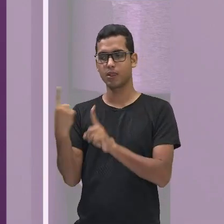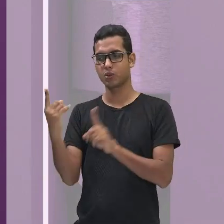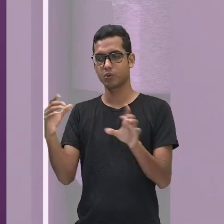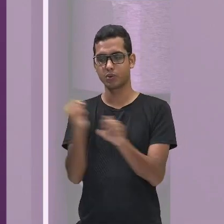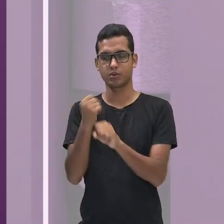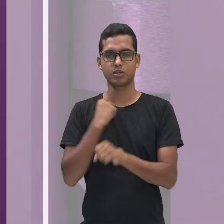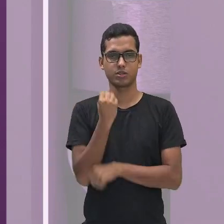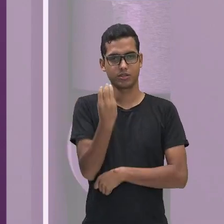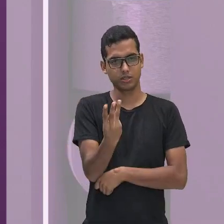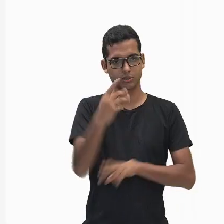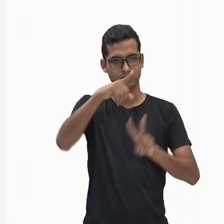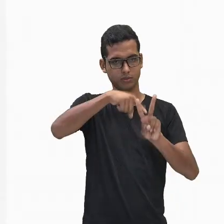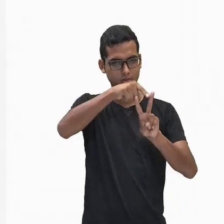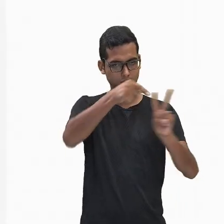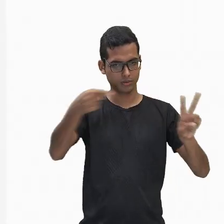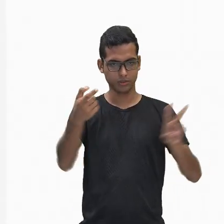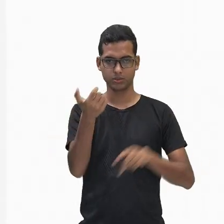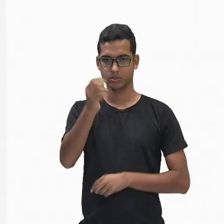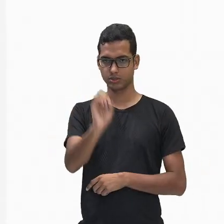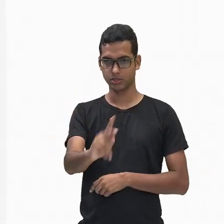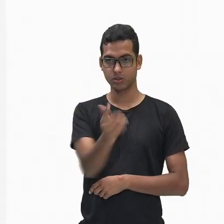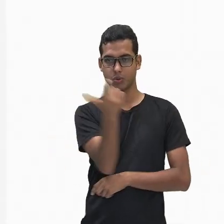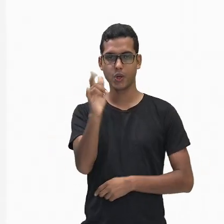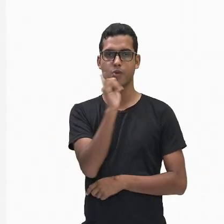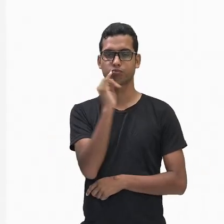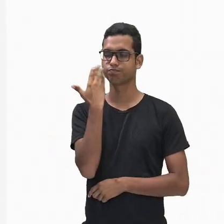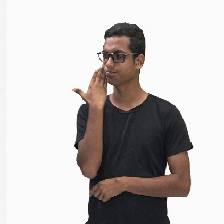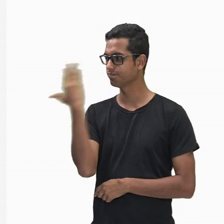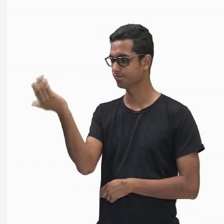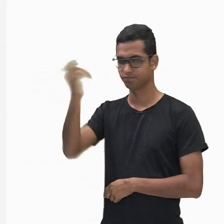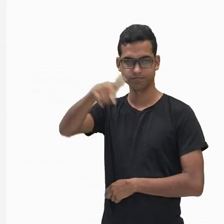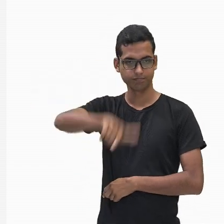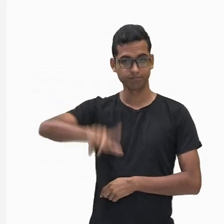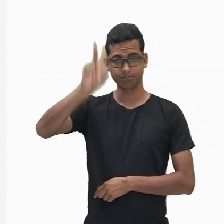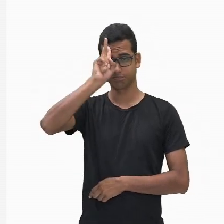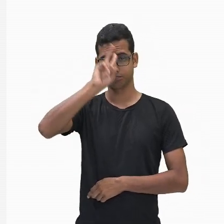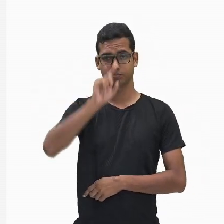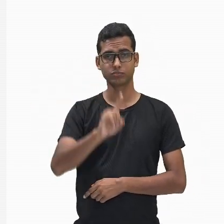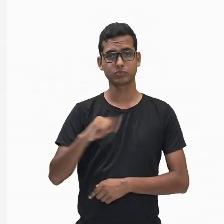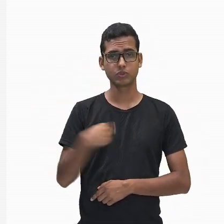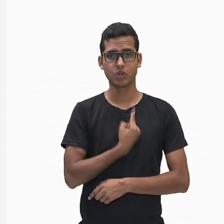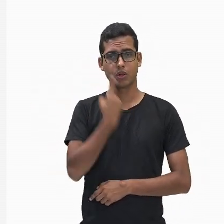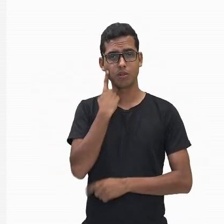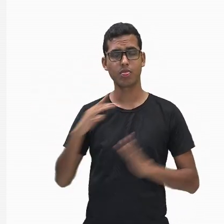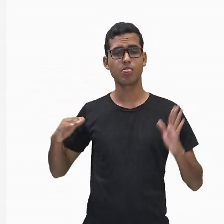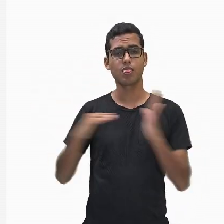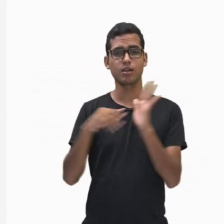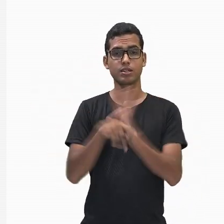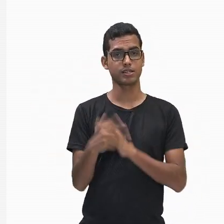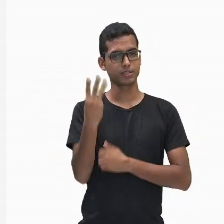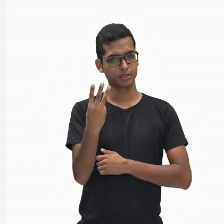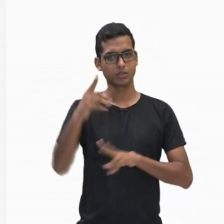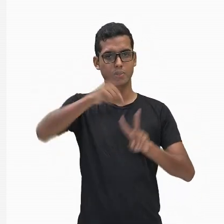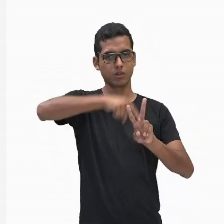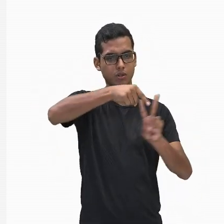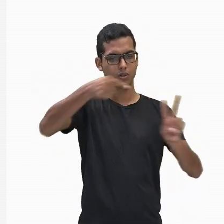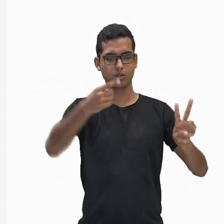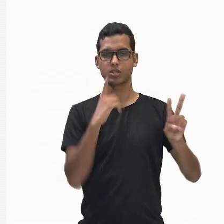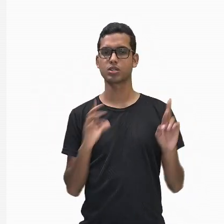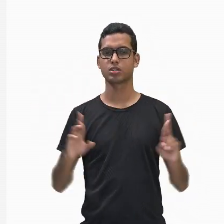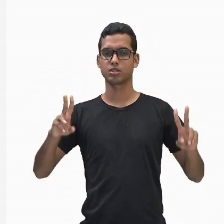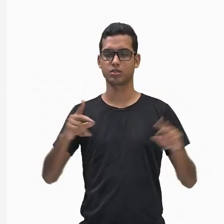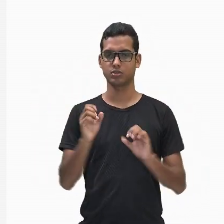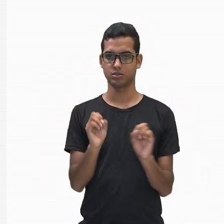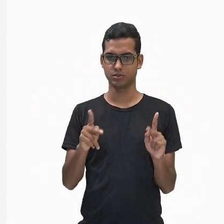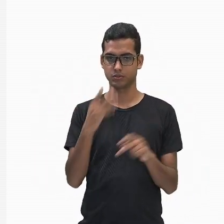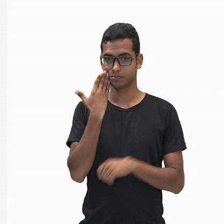mais exemplos? Olha só. Então, mais uma vez, né, reforçando aí que nós vamos ter no máximo 3 raízes distintas entre si, que